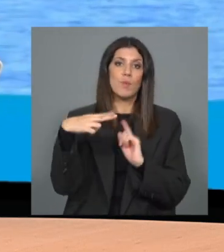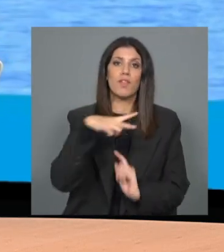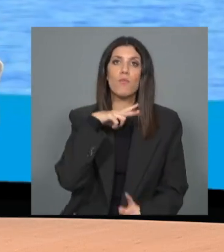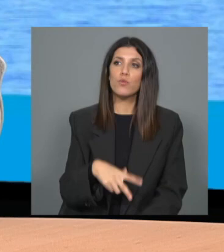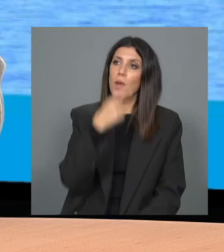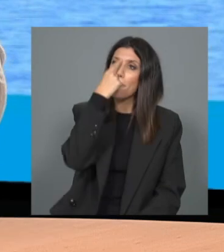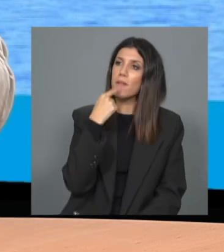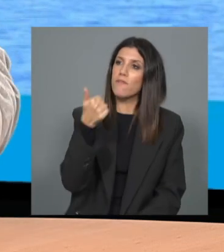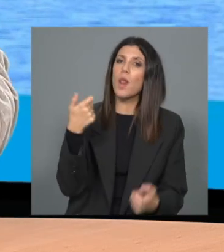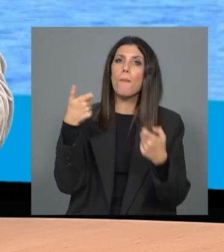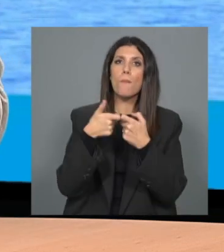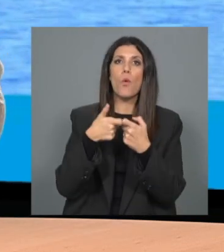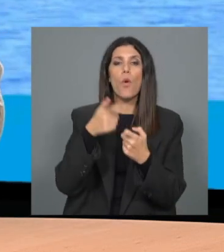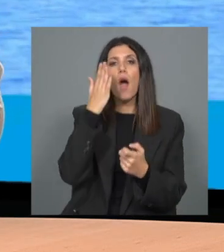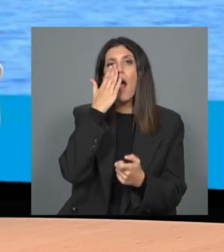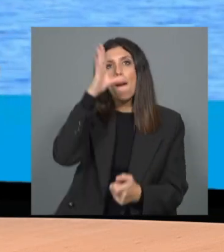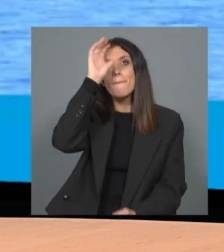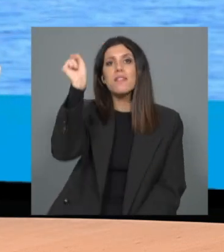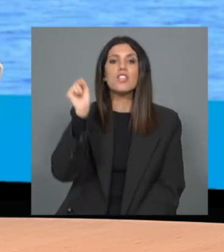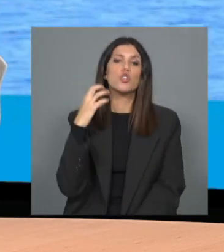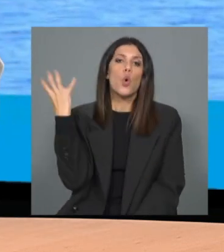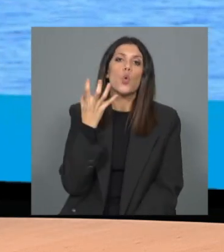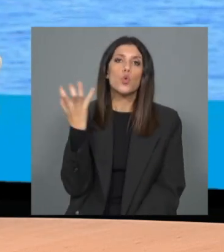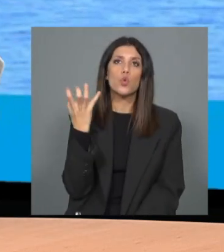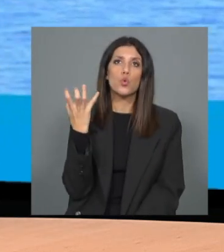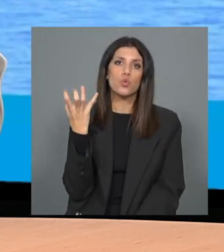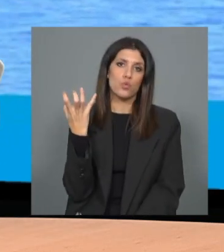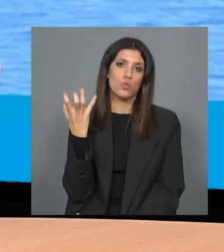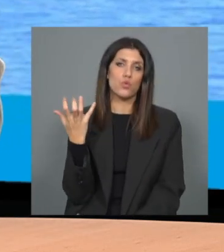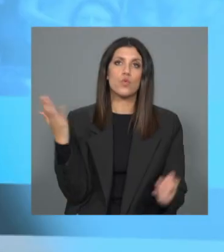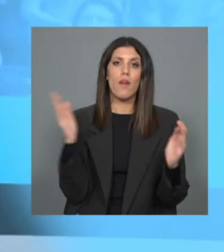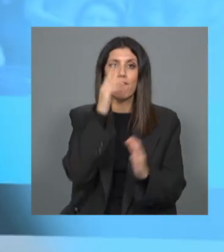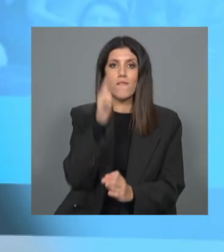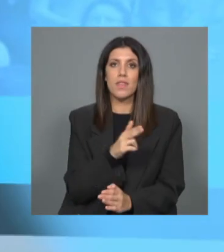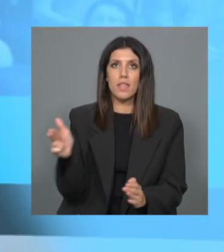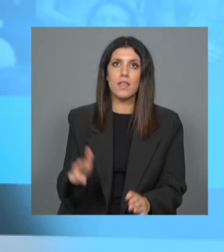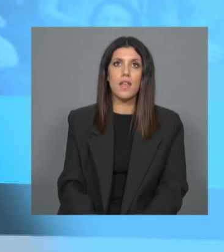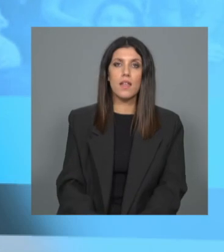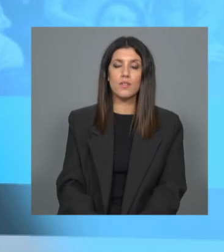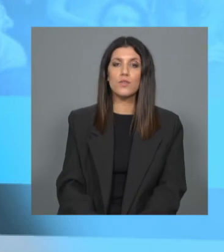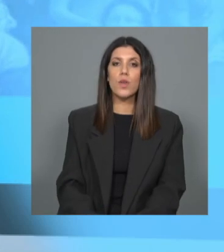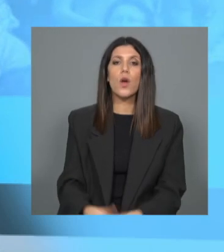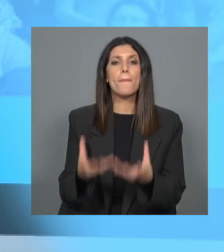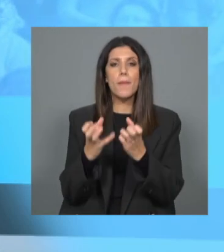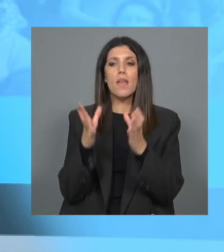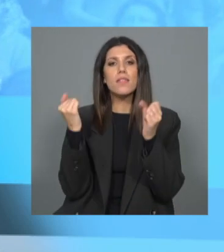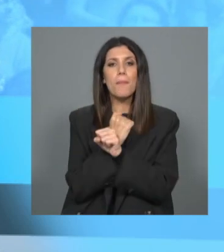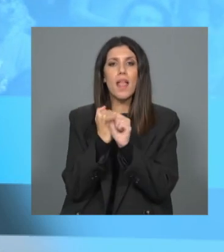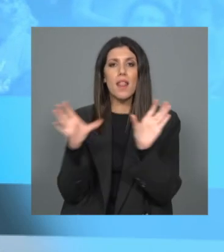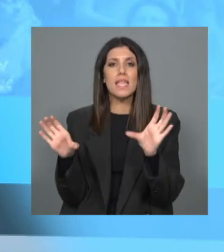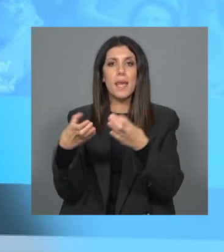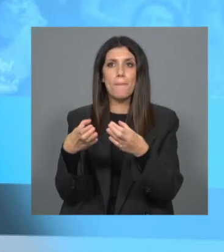melhor para alguém que é o ministro da cultura do Vaticano, objetivamente. Podemos e tem de trabalhar em equipa, eu acho que isso é que é mais importante. Que perspectiva